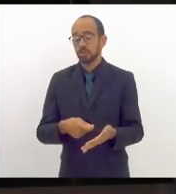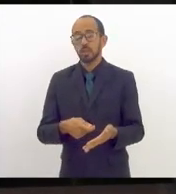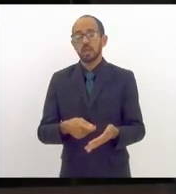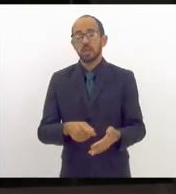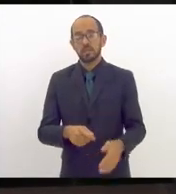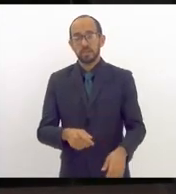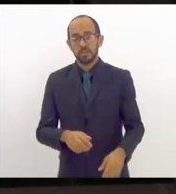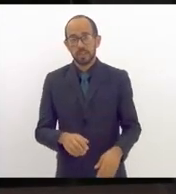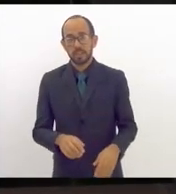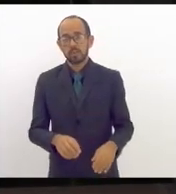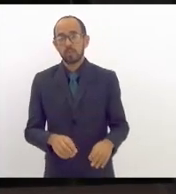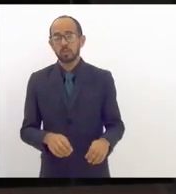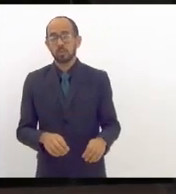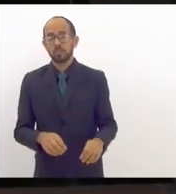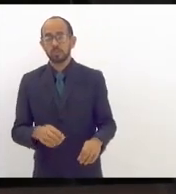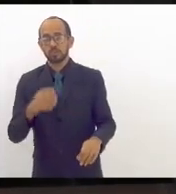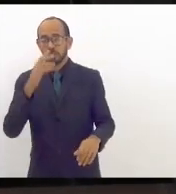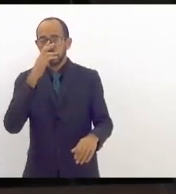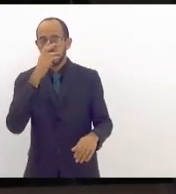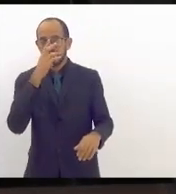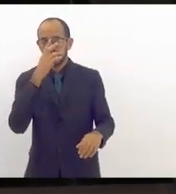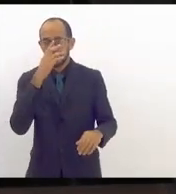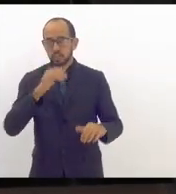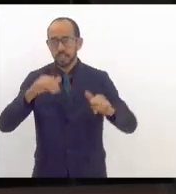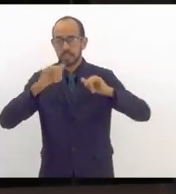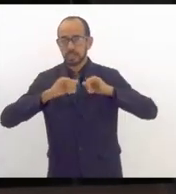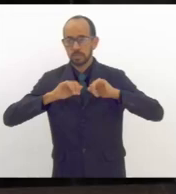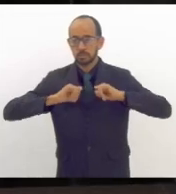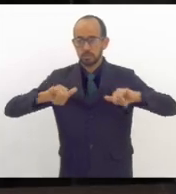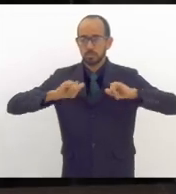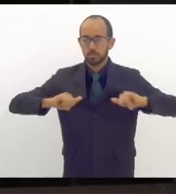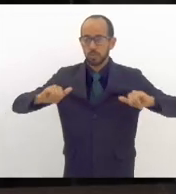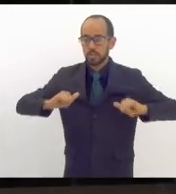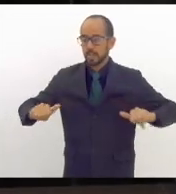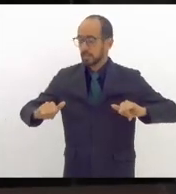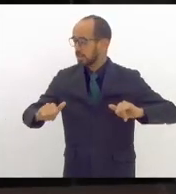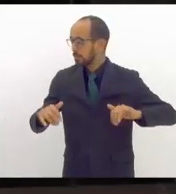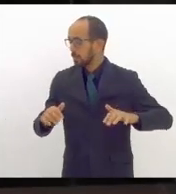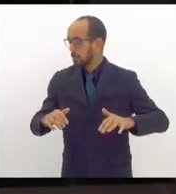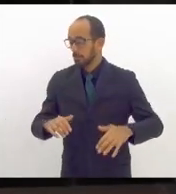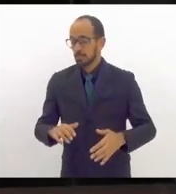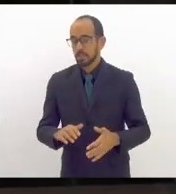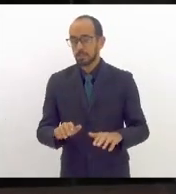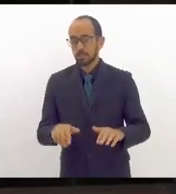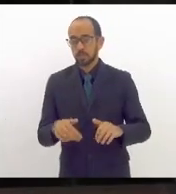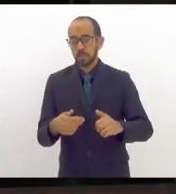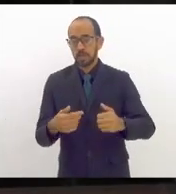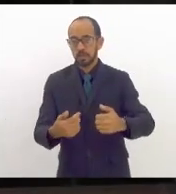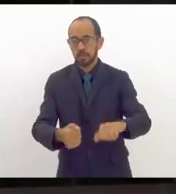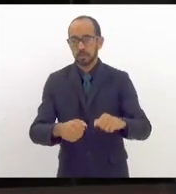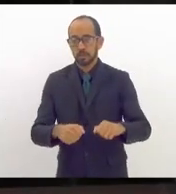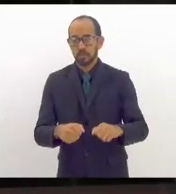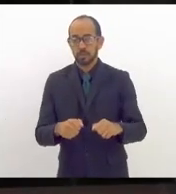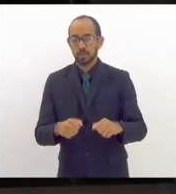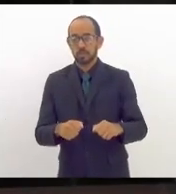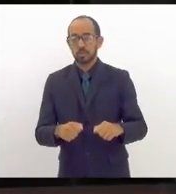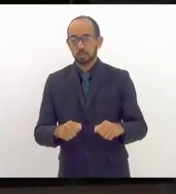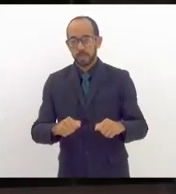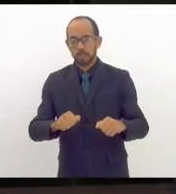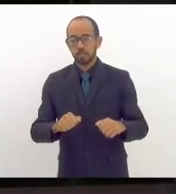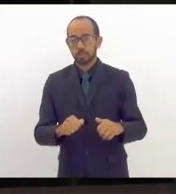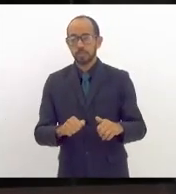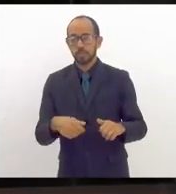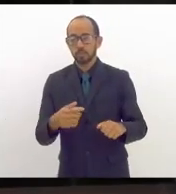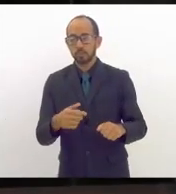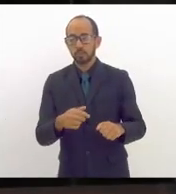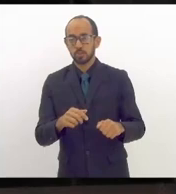Justiça desta mensagem que Ora nós vamos votar e aprovar aqui na casa no